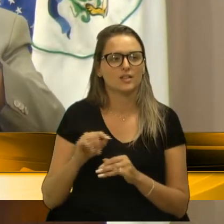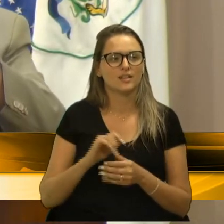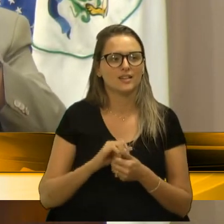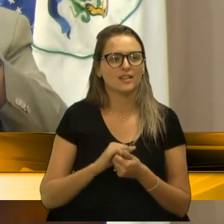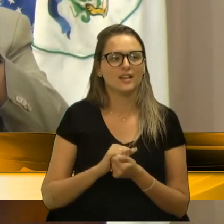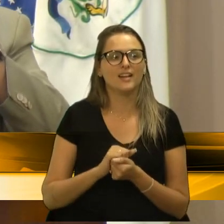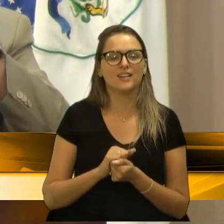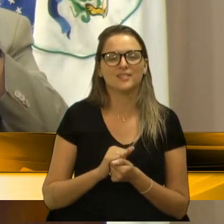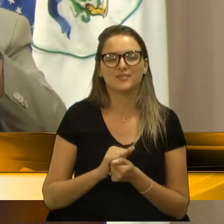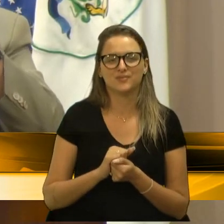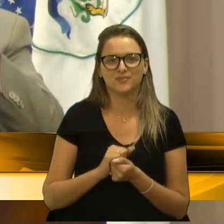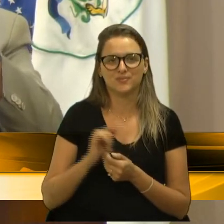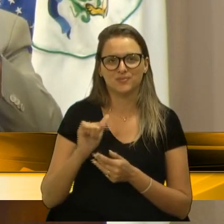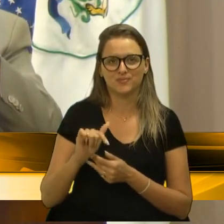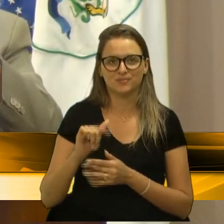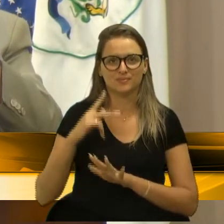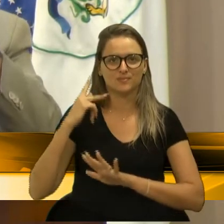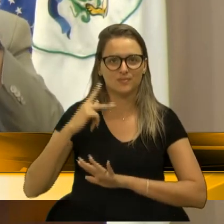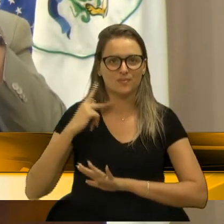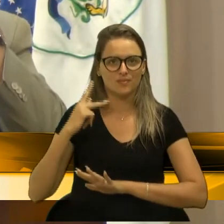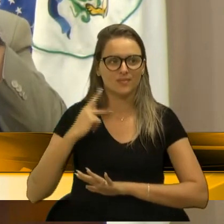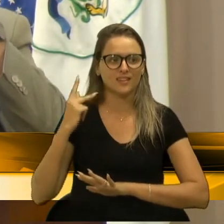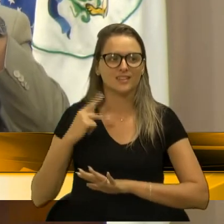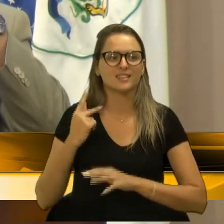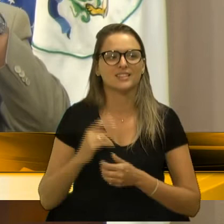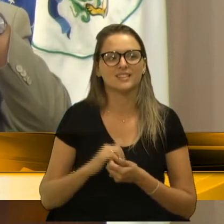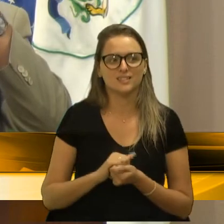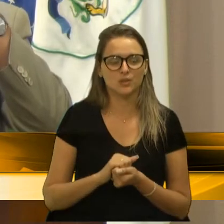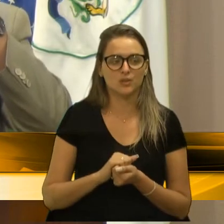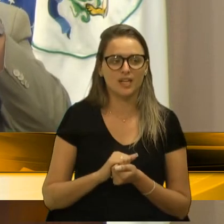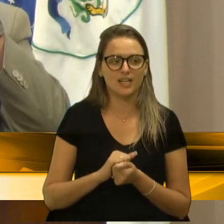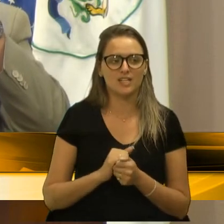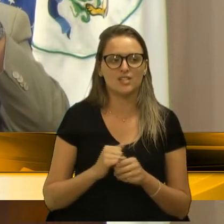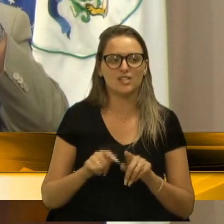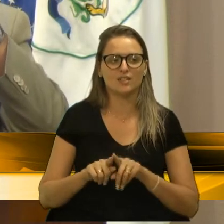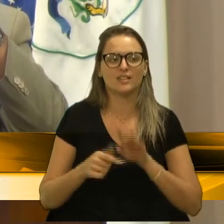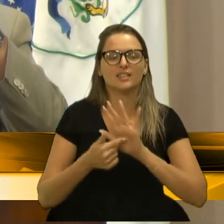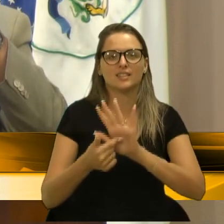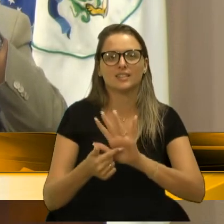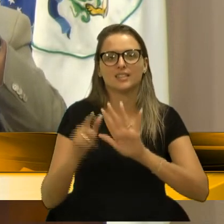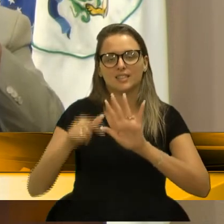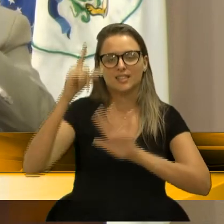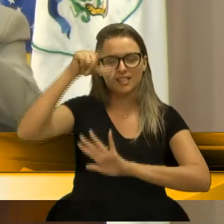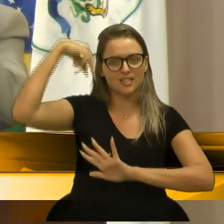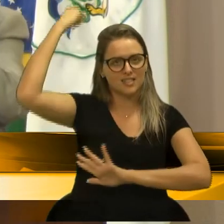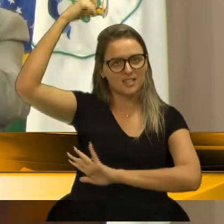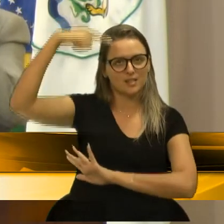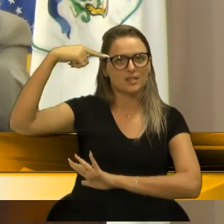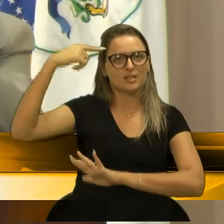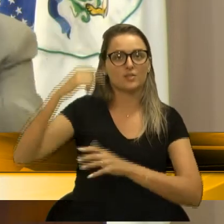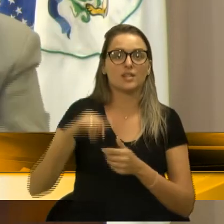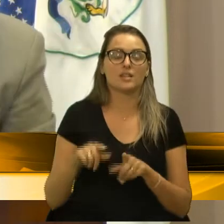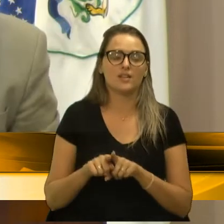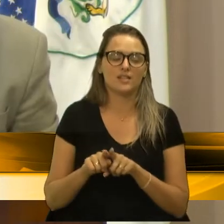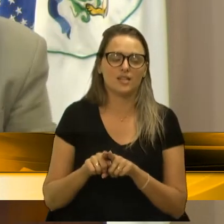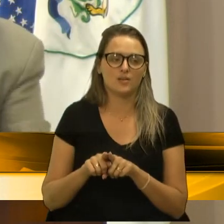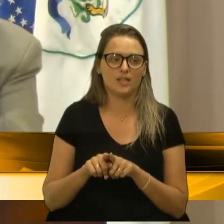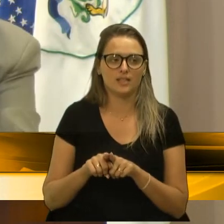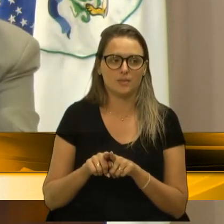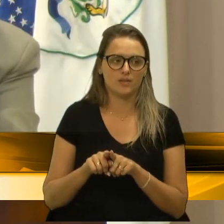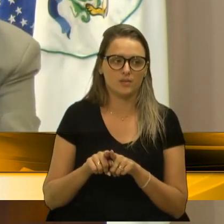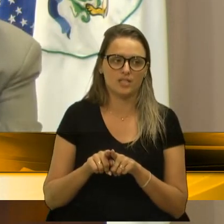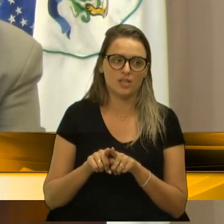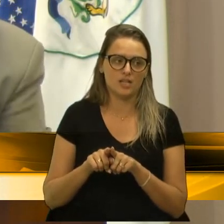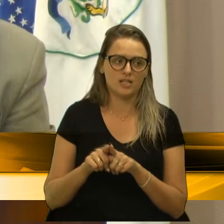espírito. Principalmente no espírito. Se tivermos que ter um desequilíbrio, que seja pela espiritualidade, que daí nós vamos entrar na seara daquilo